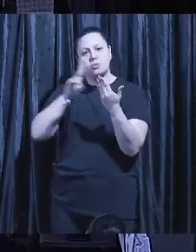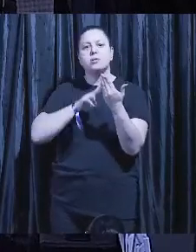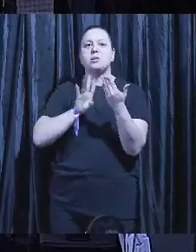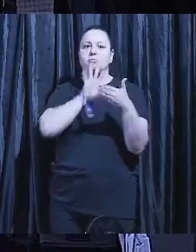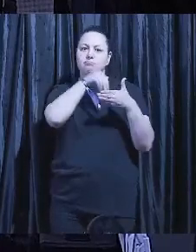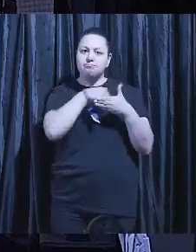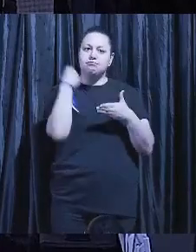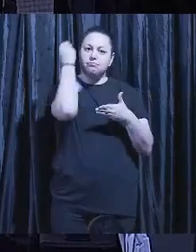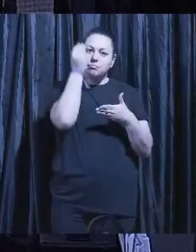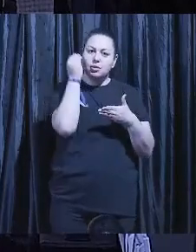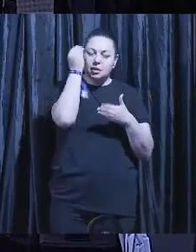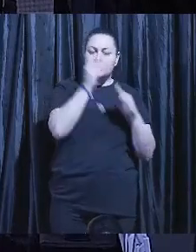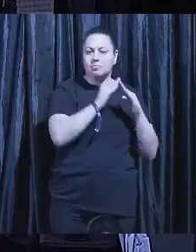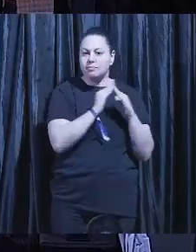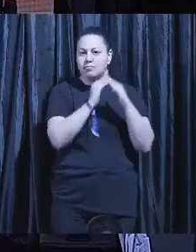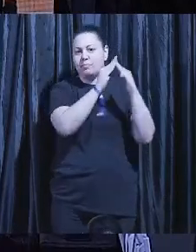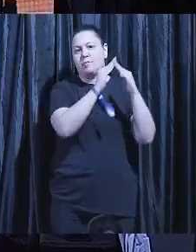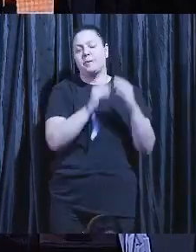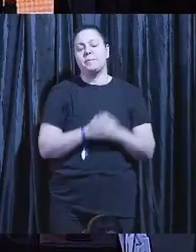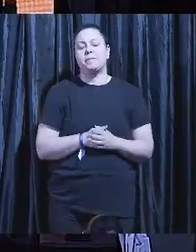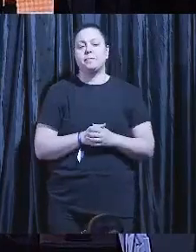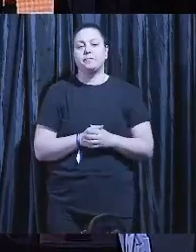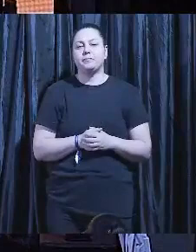dos territórios periféricos.